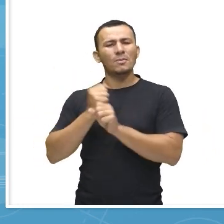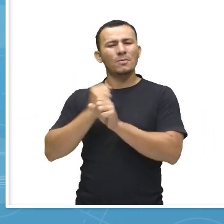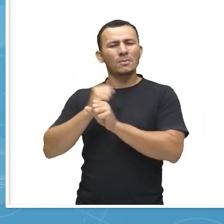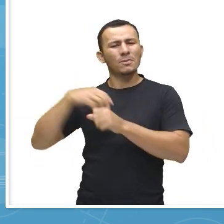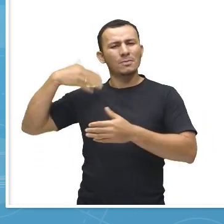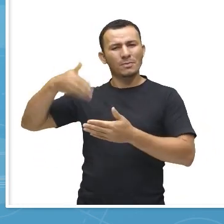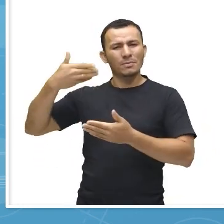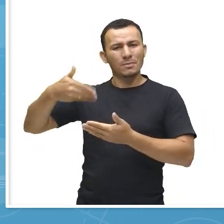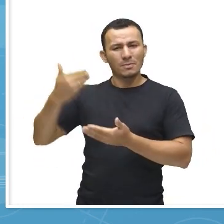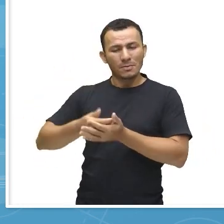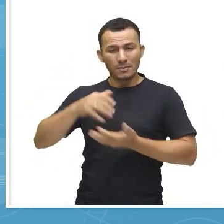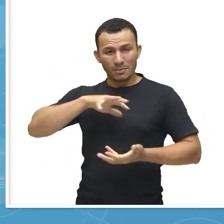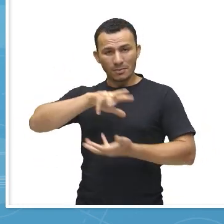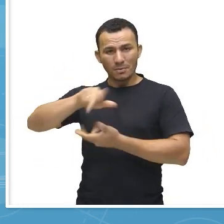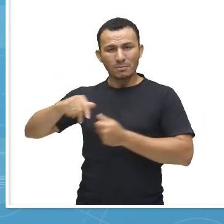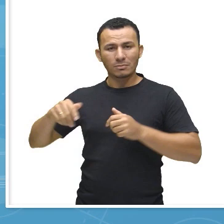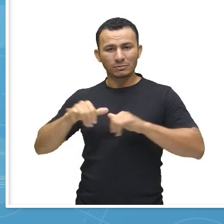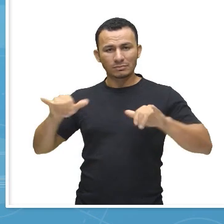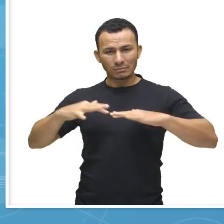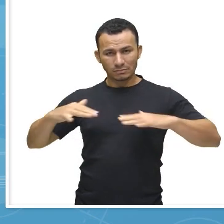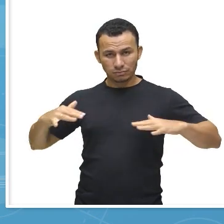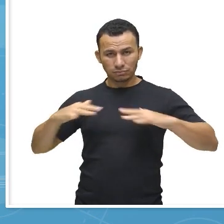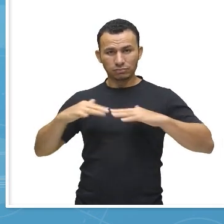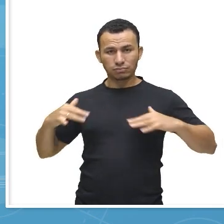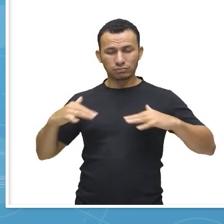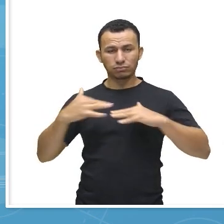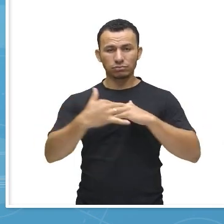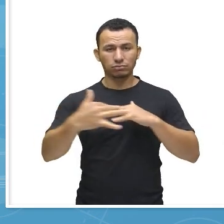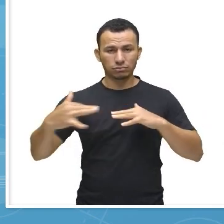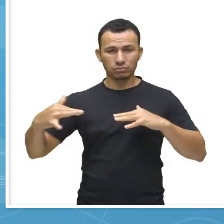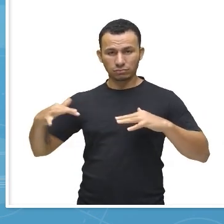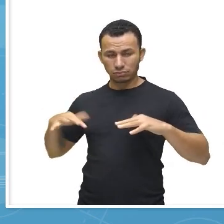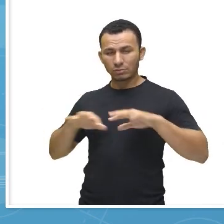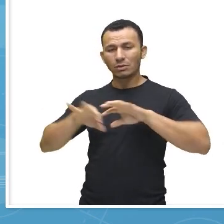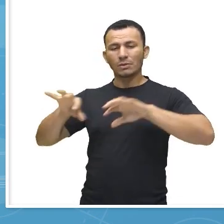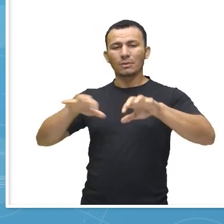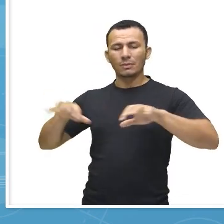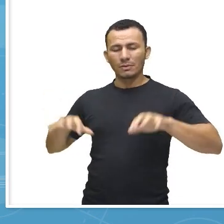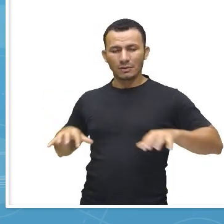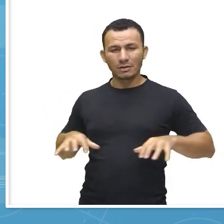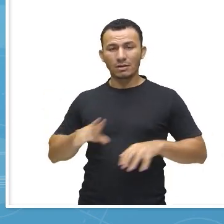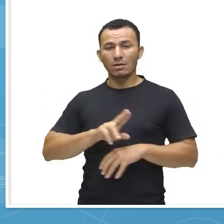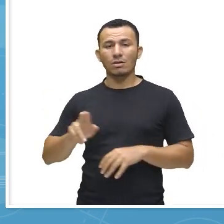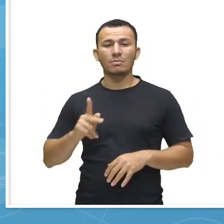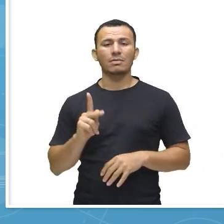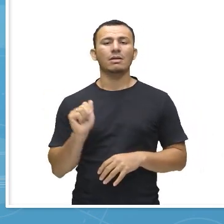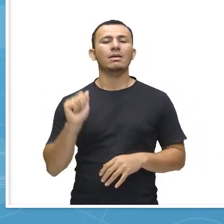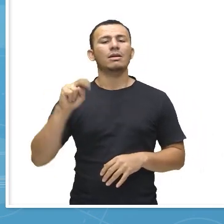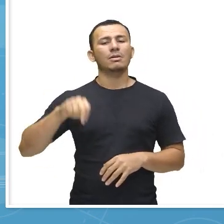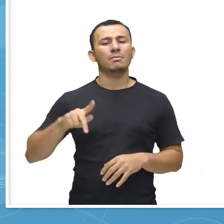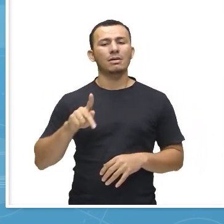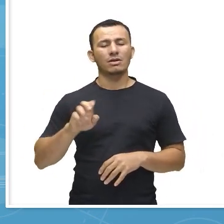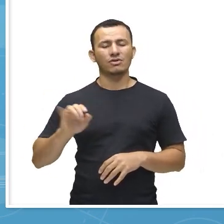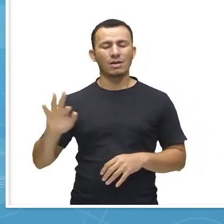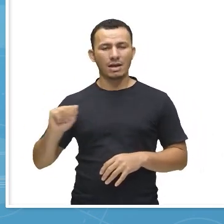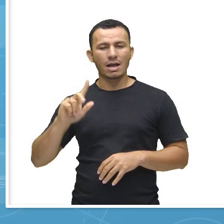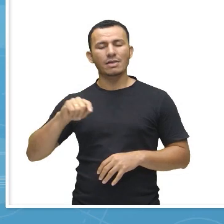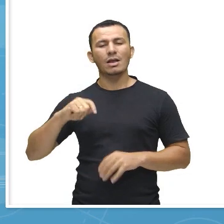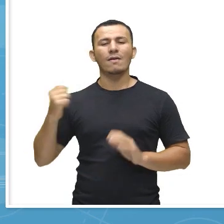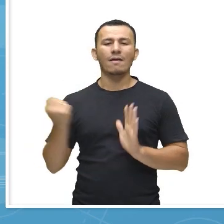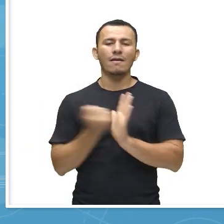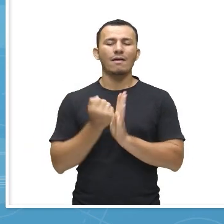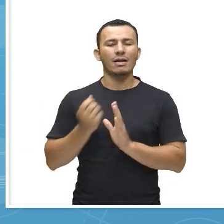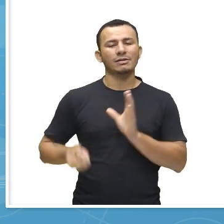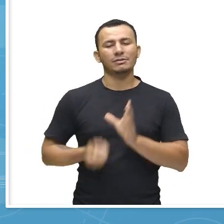da superfície terrestre, e a partir então da separação da Pangeia. E aí que conseguiu originar o